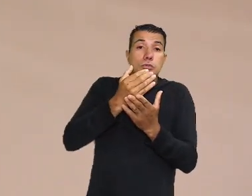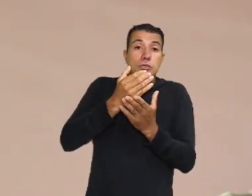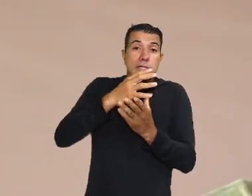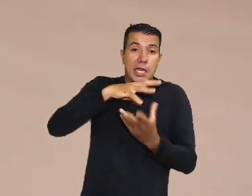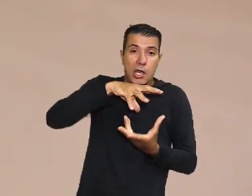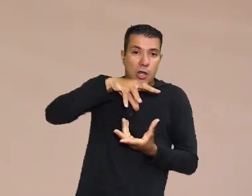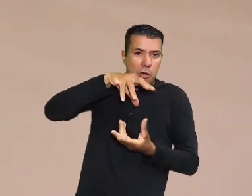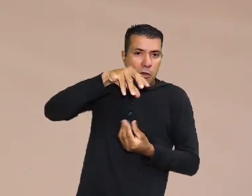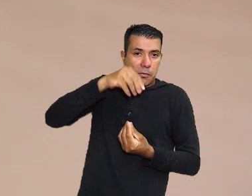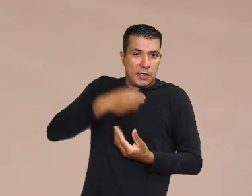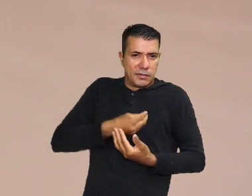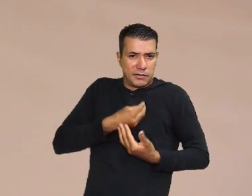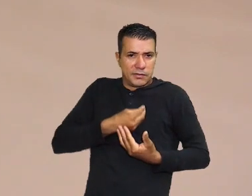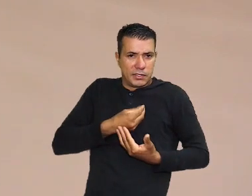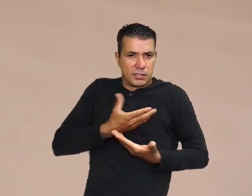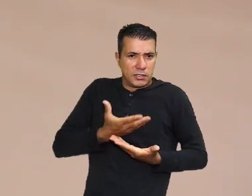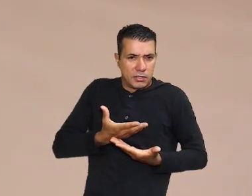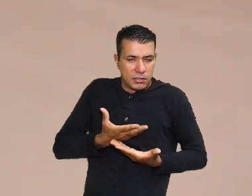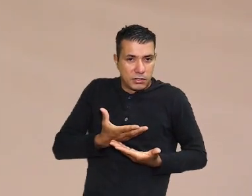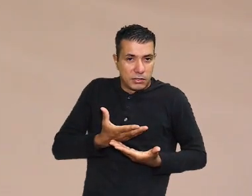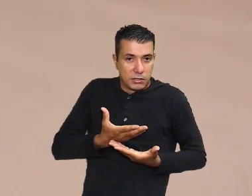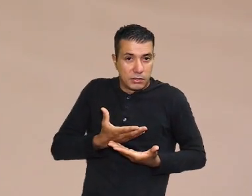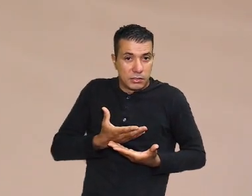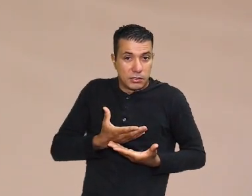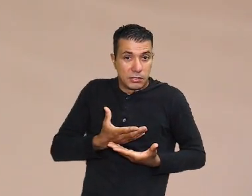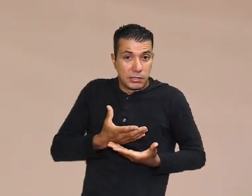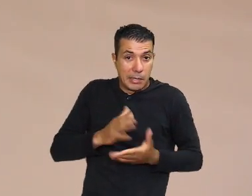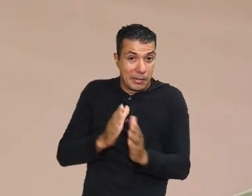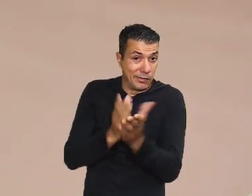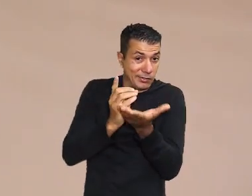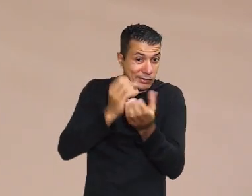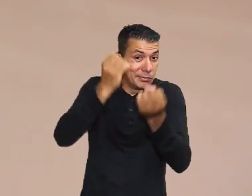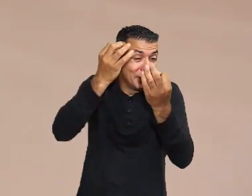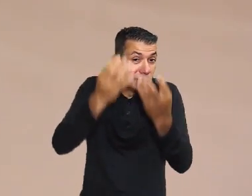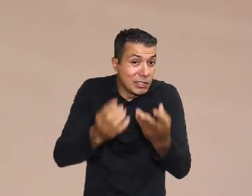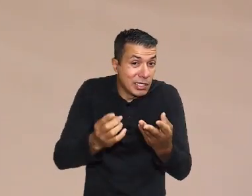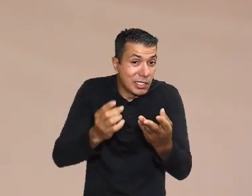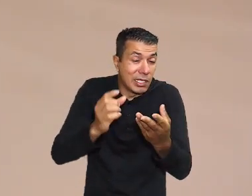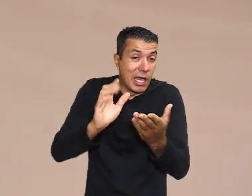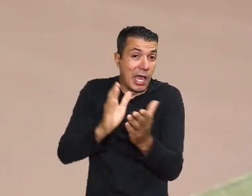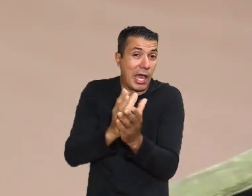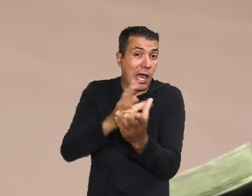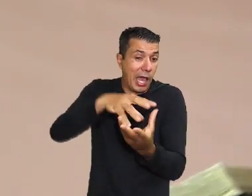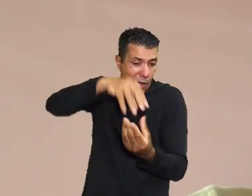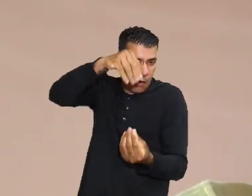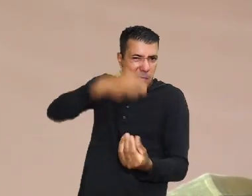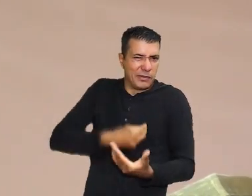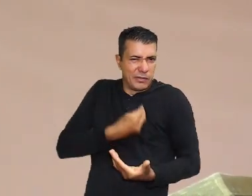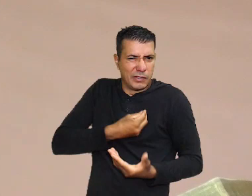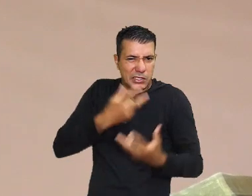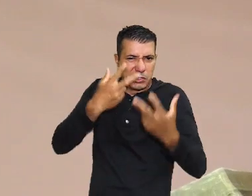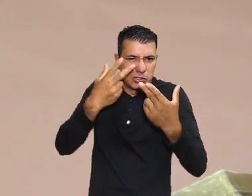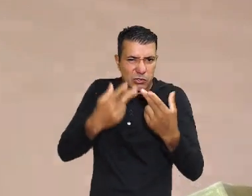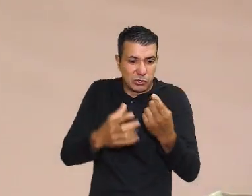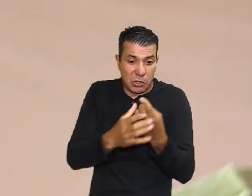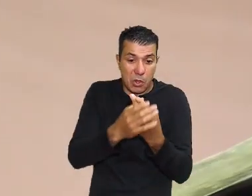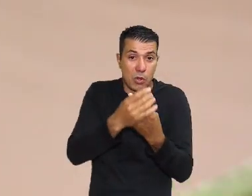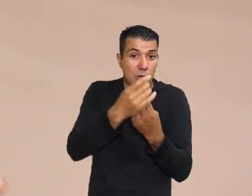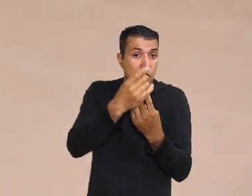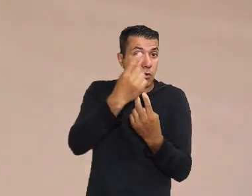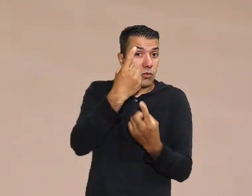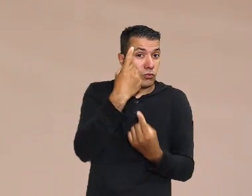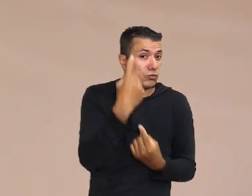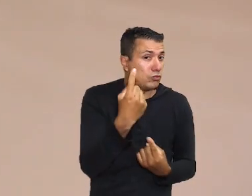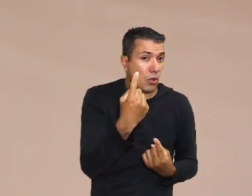que o homem tem uma alma, mas quando há a junção de corpo mais o fôlego de vida, então nós temos o quê?